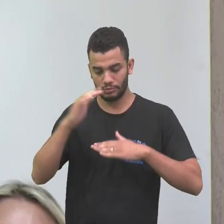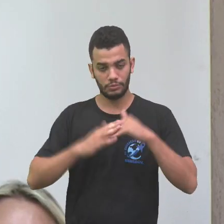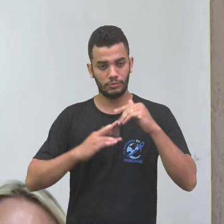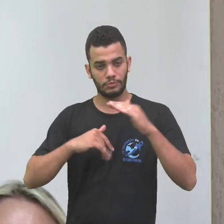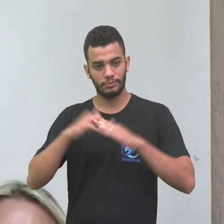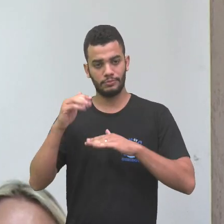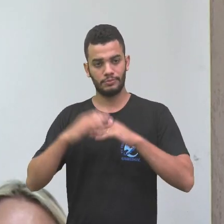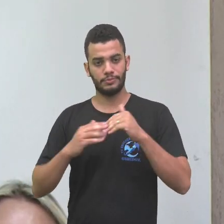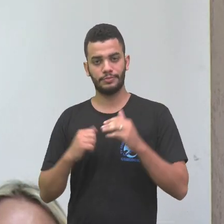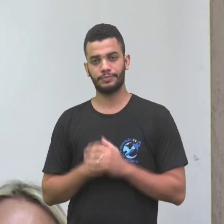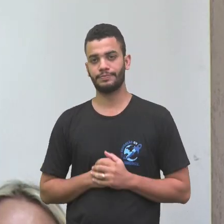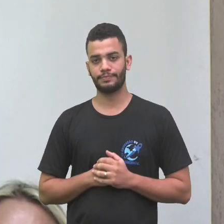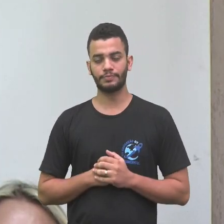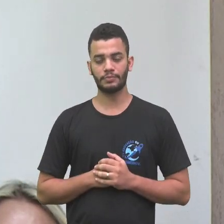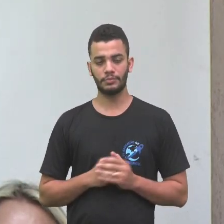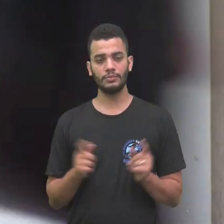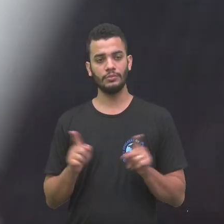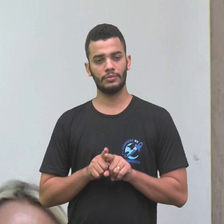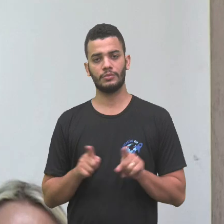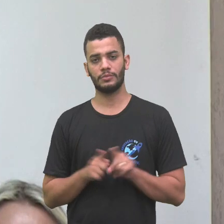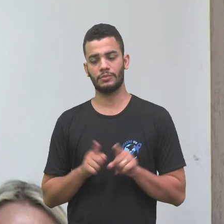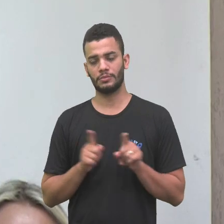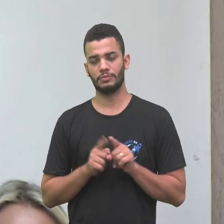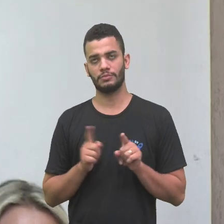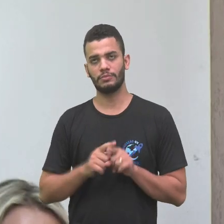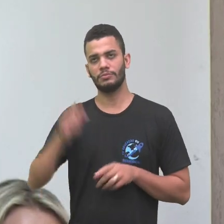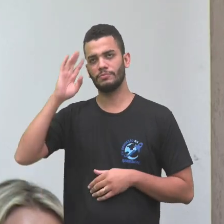e sempre eu falo isso com o secretariado, que